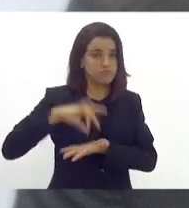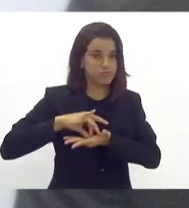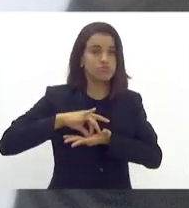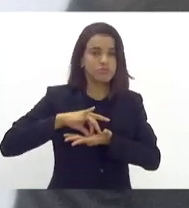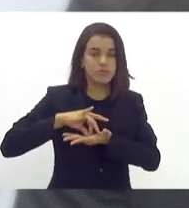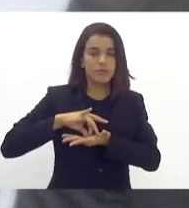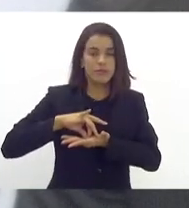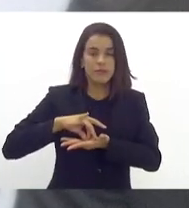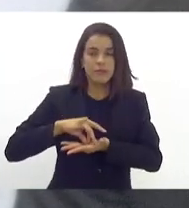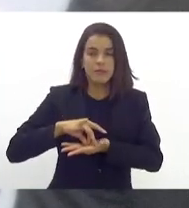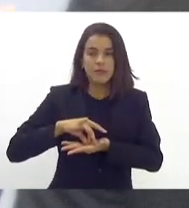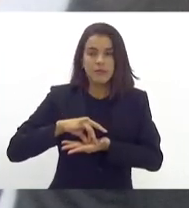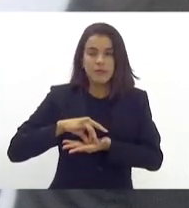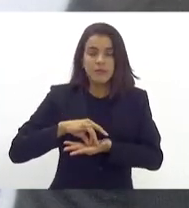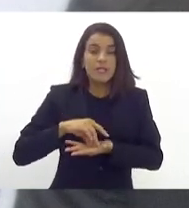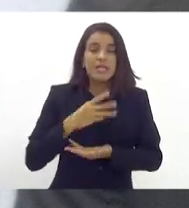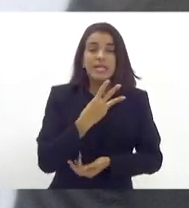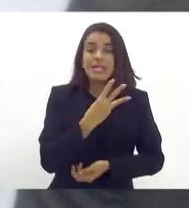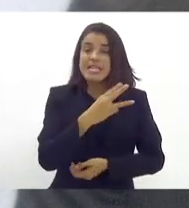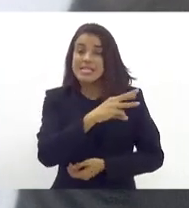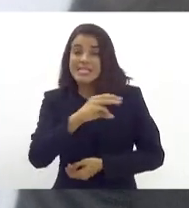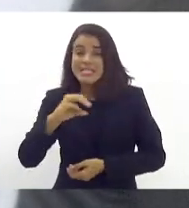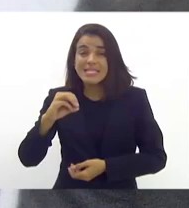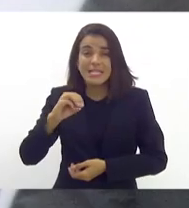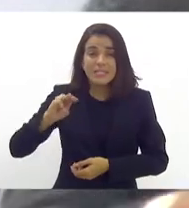oficiais de 300